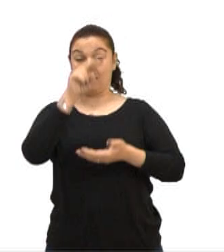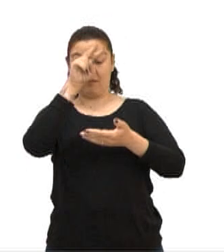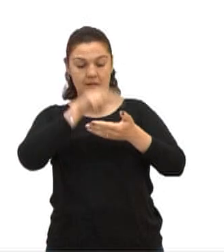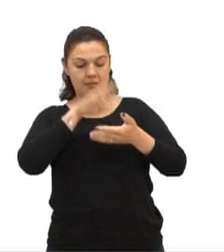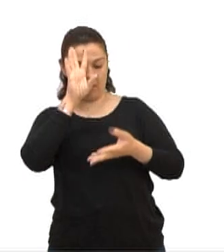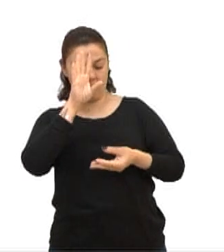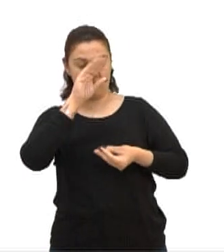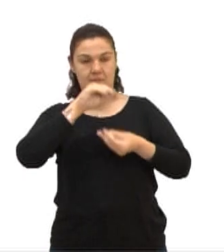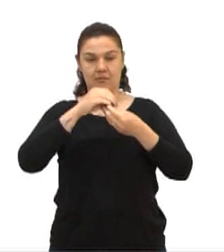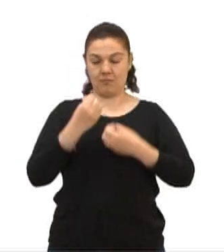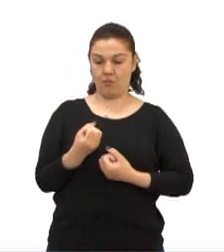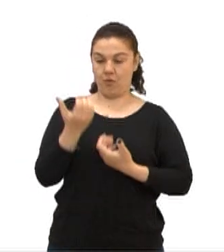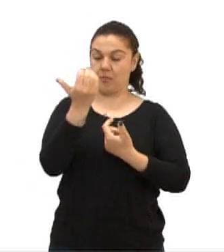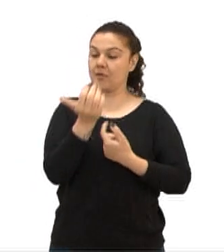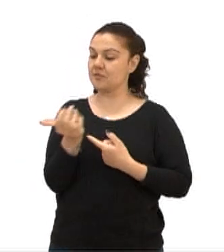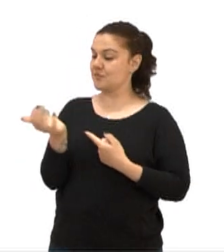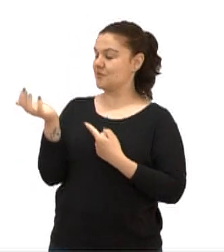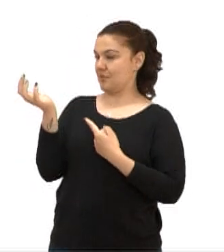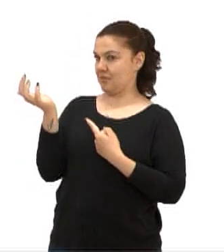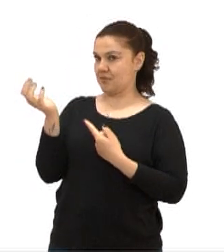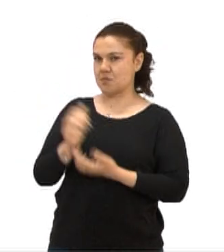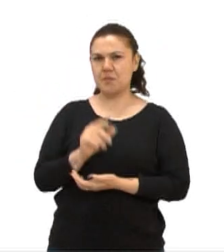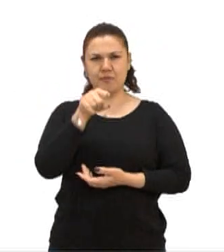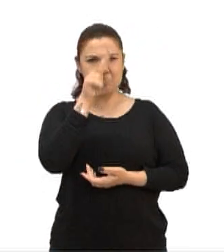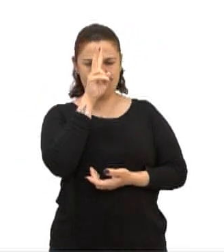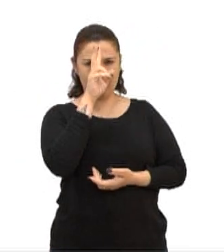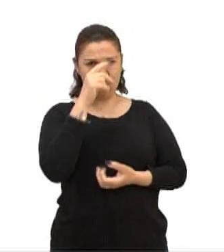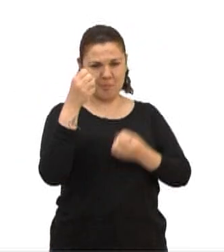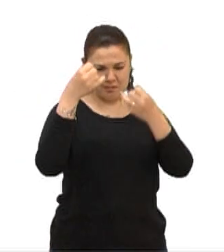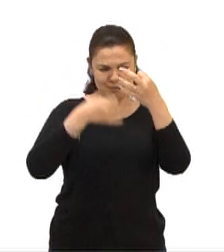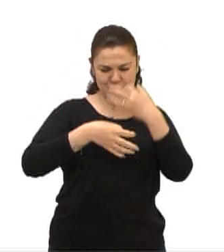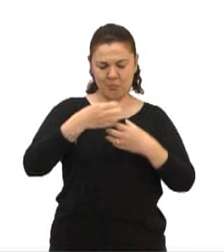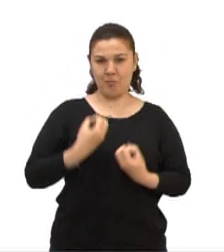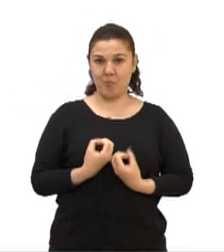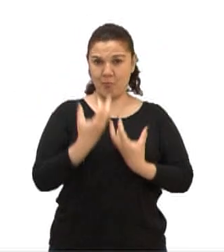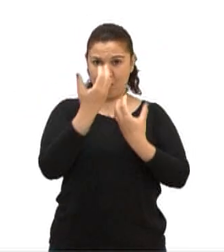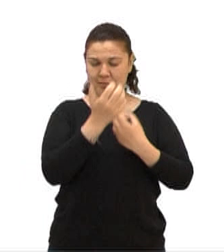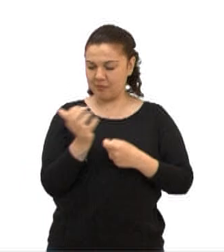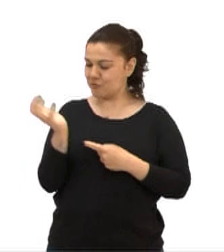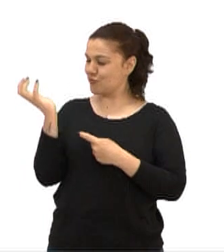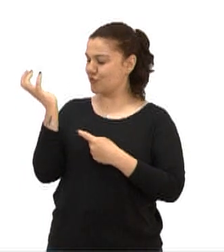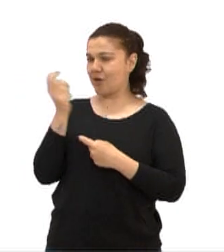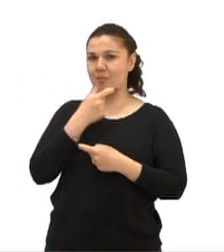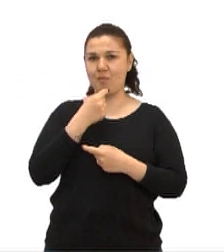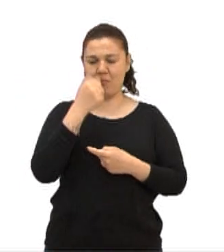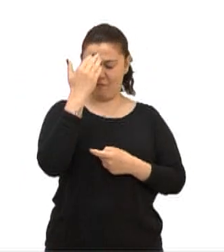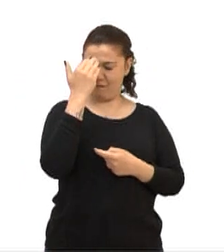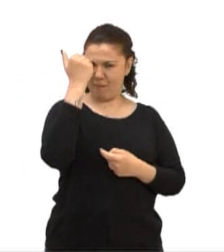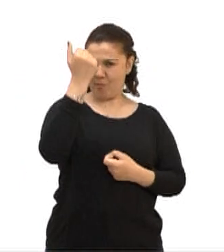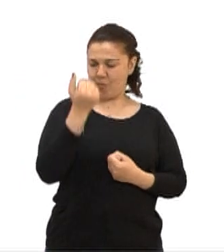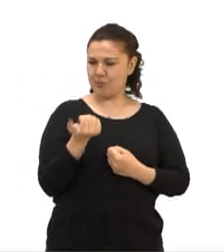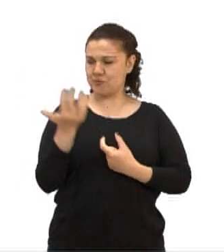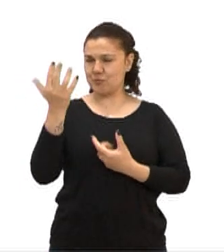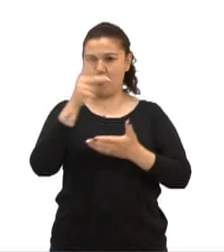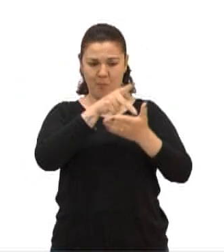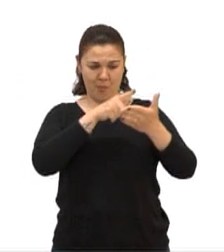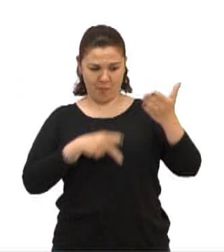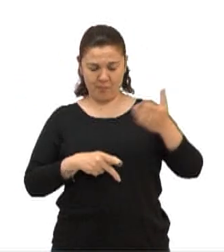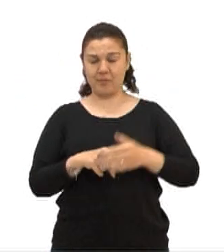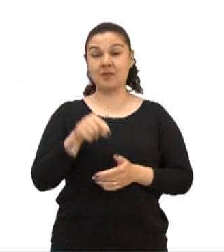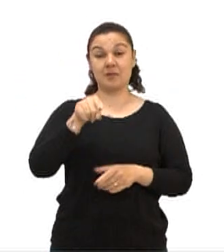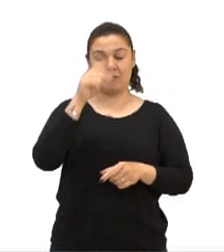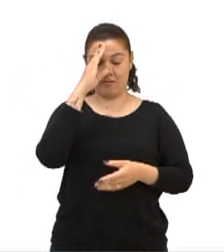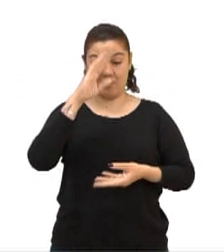e interpretar um poema de Shakespeare. Lembram que na aula passada nós falamos de Shakespeare? Hoje nós vamos falar novamente dele. Compreender os